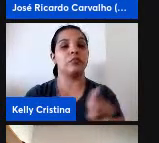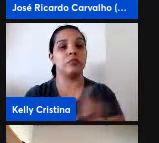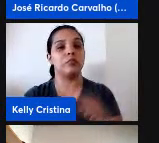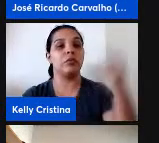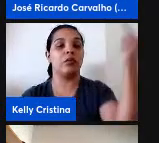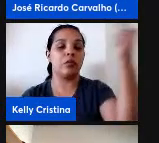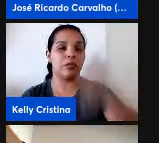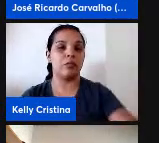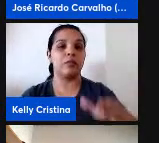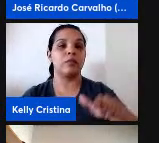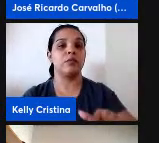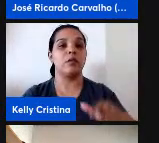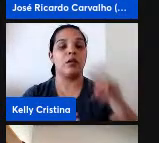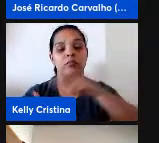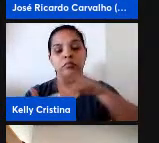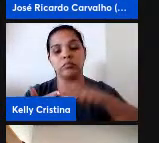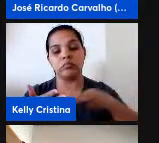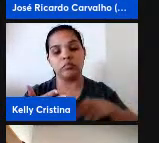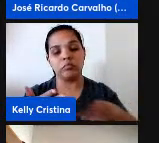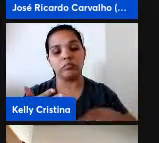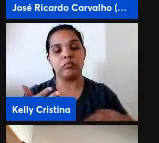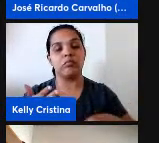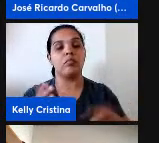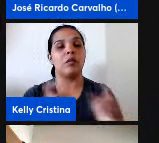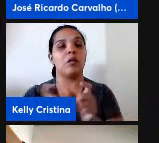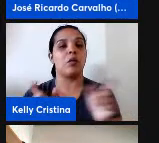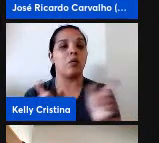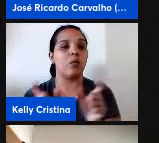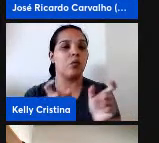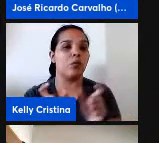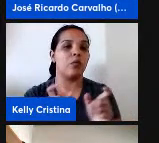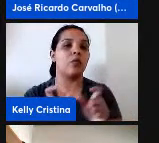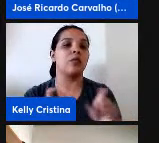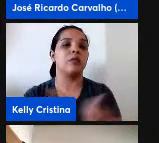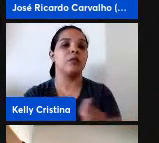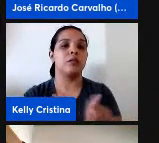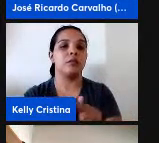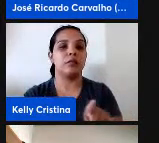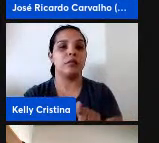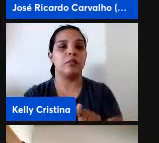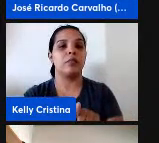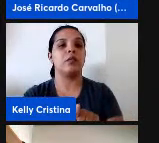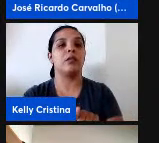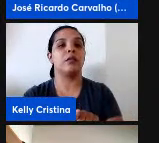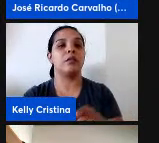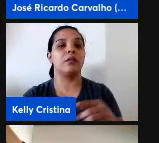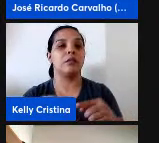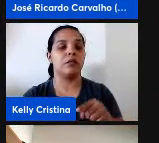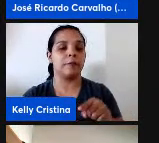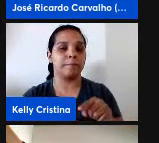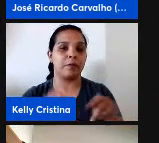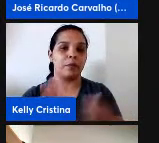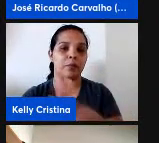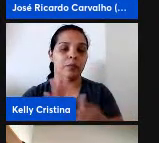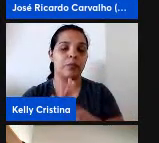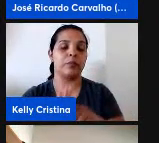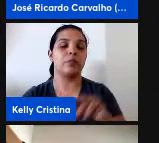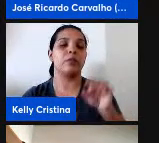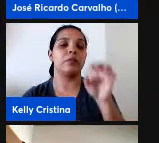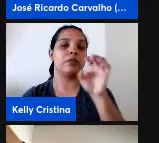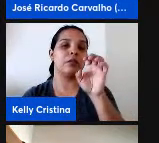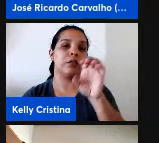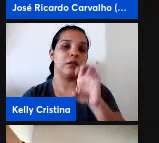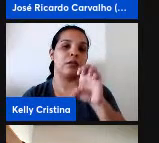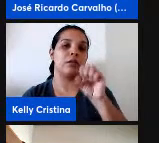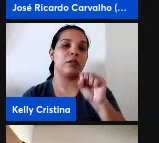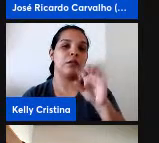às questões de concordância nominal, verbal, coerência, coesão referencial, sequencial e questões estilísticas. Então, quando a gente trabalha